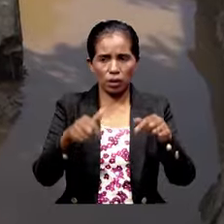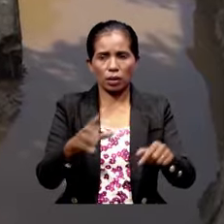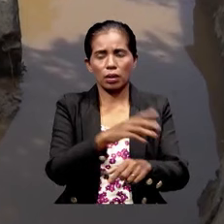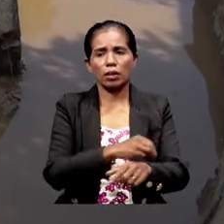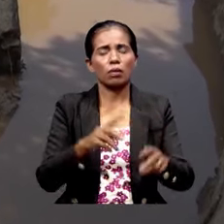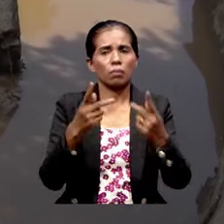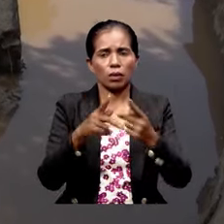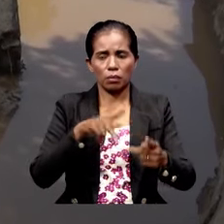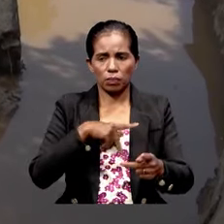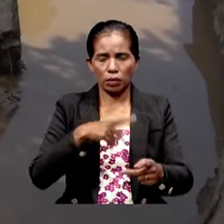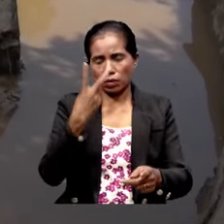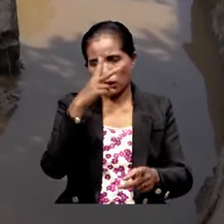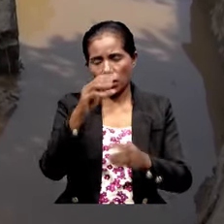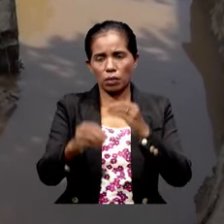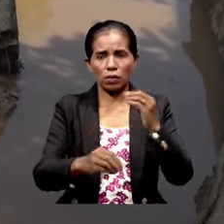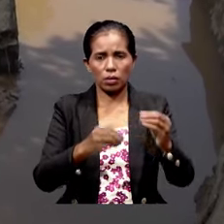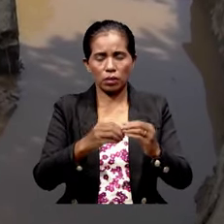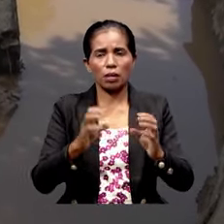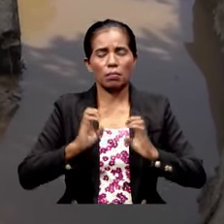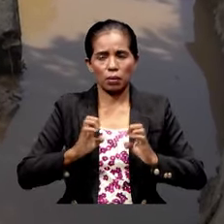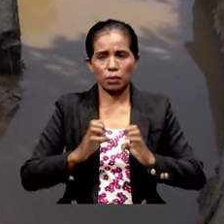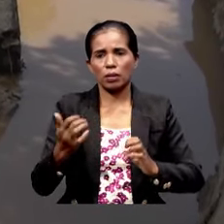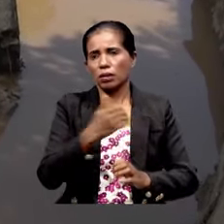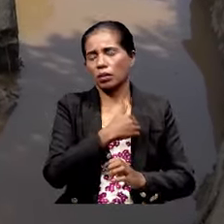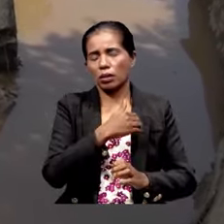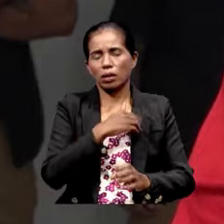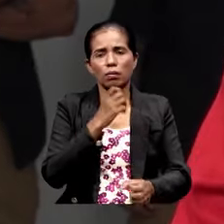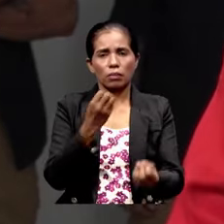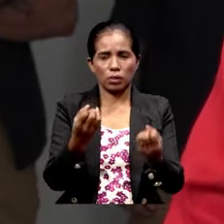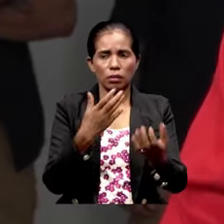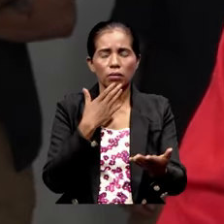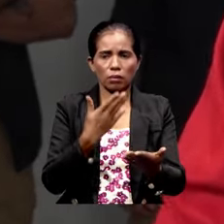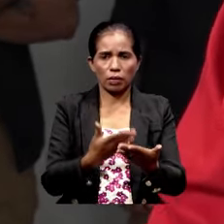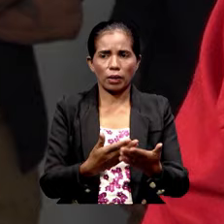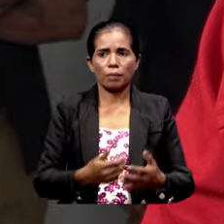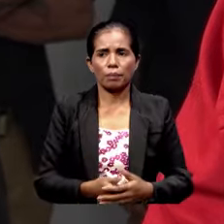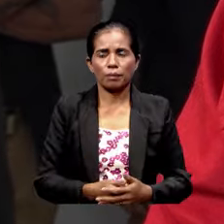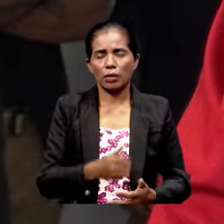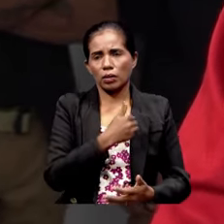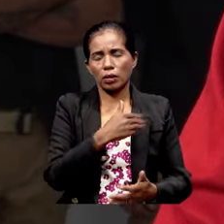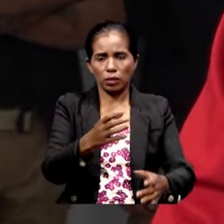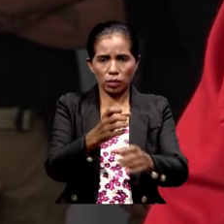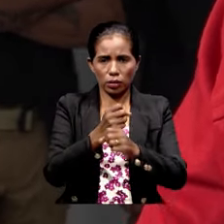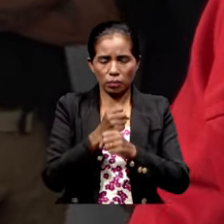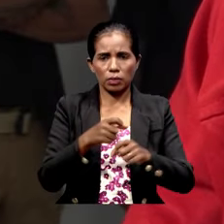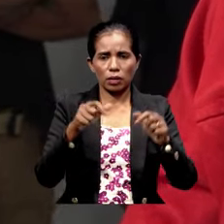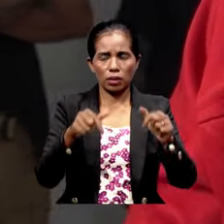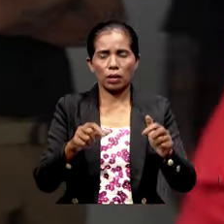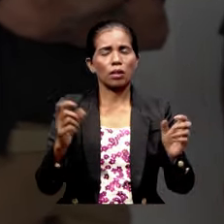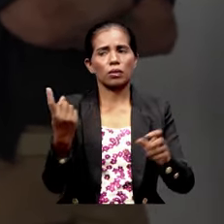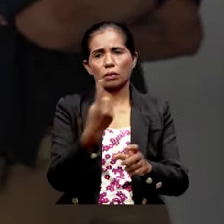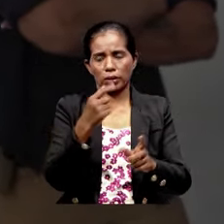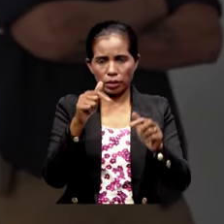setor privado sira atu resolve situação emergência sidauk suficiente. Au sidauk simu idane mas lao sidane